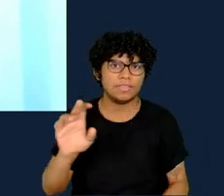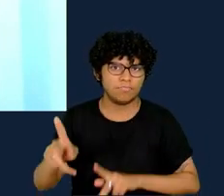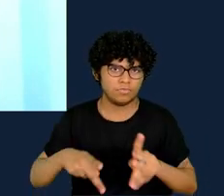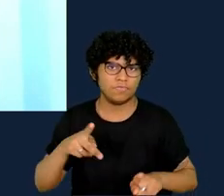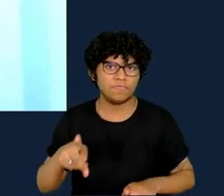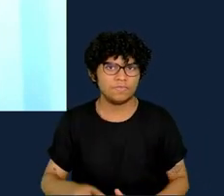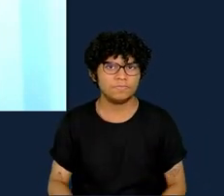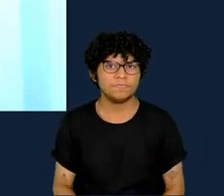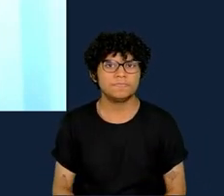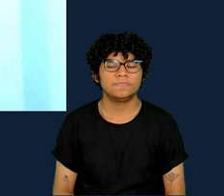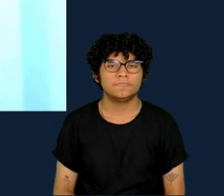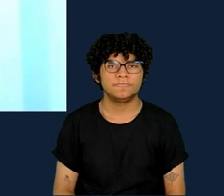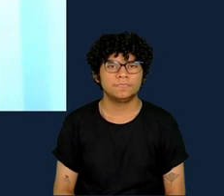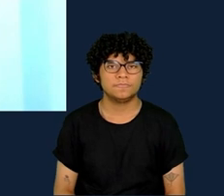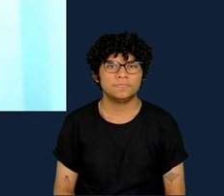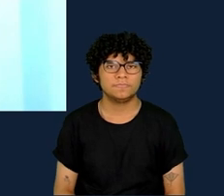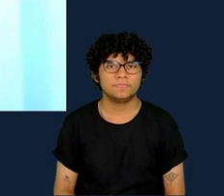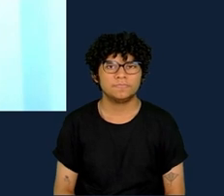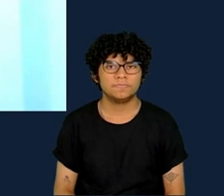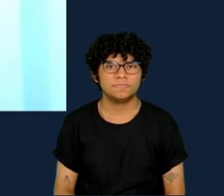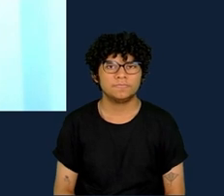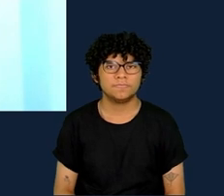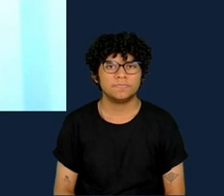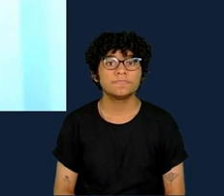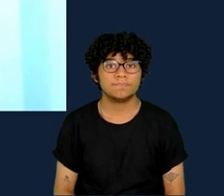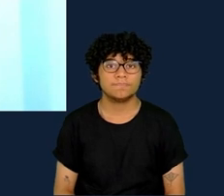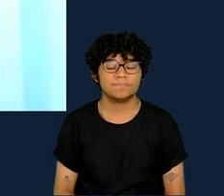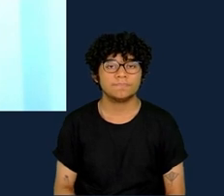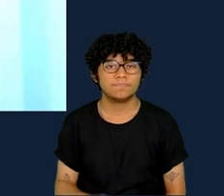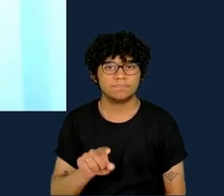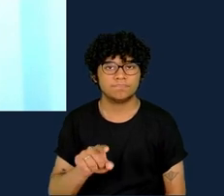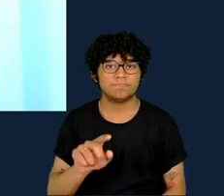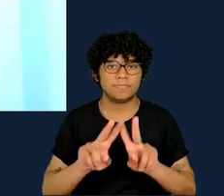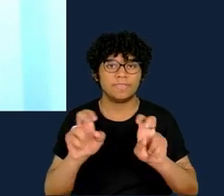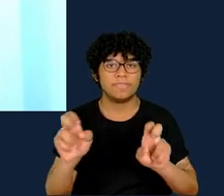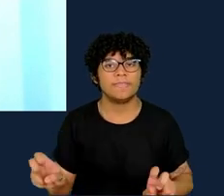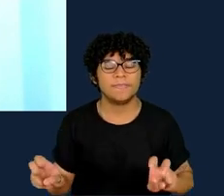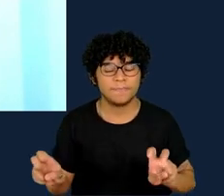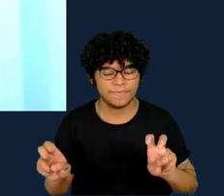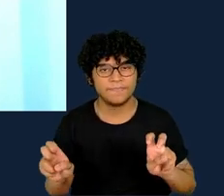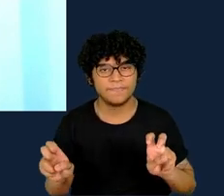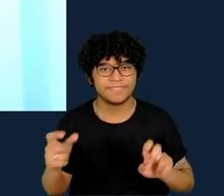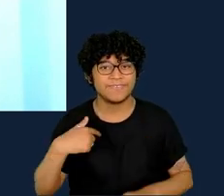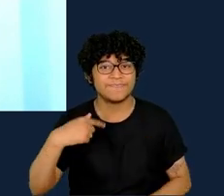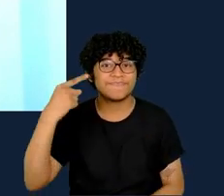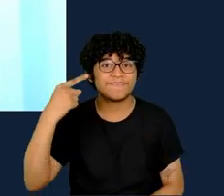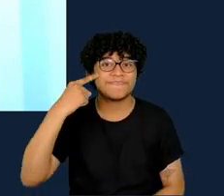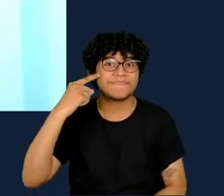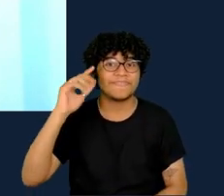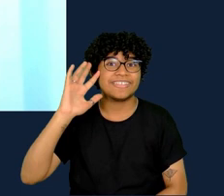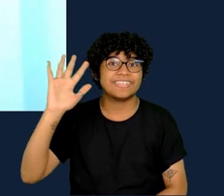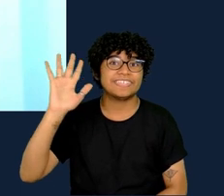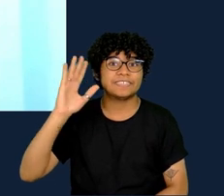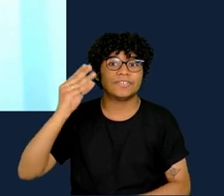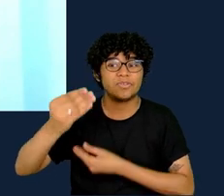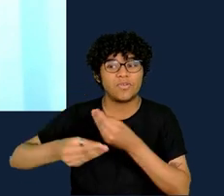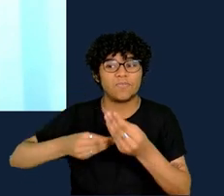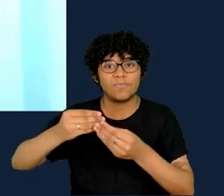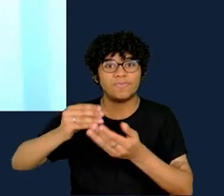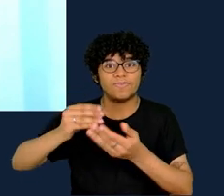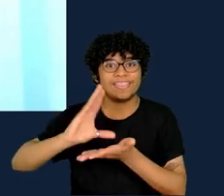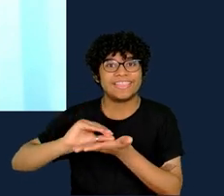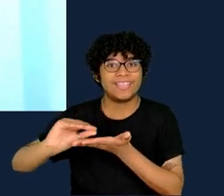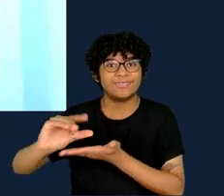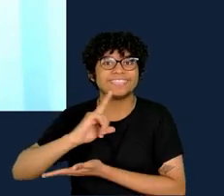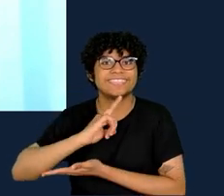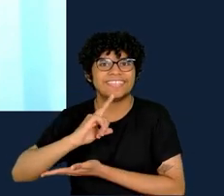Obrigado, Franci. Nesse aspecto, eu penso muito sobre essa disponibilidade de dados que hoje temos, né? Existem